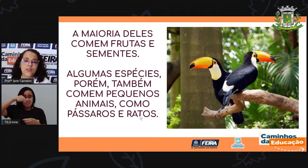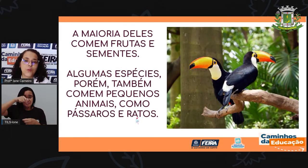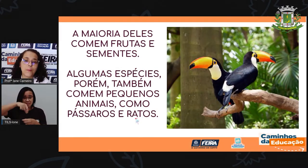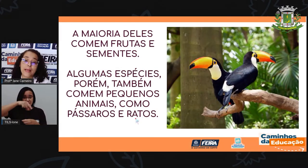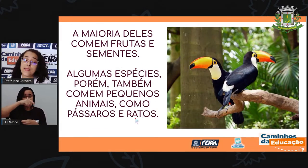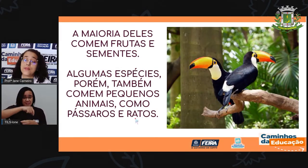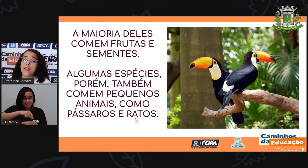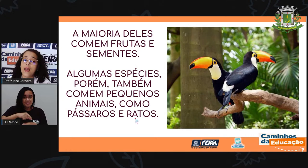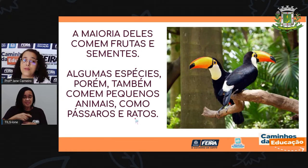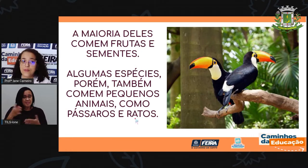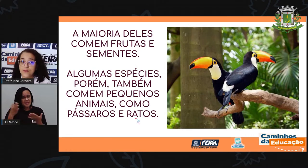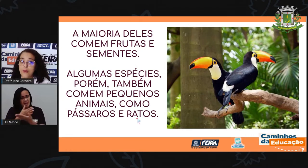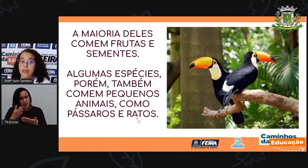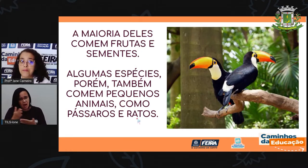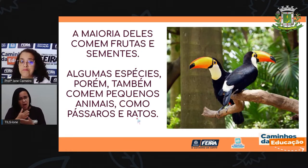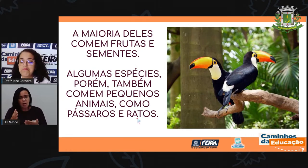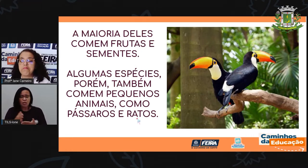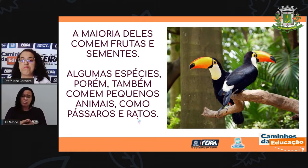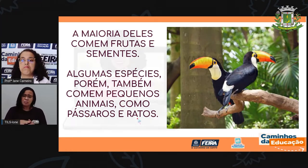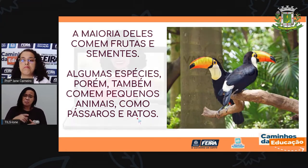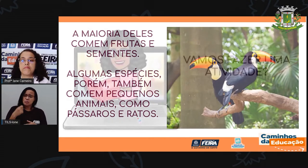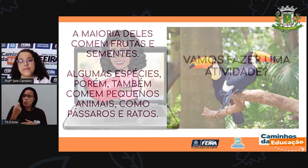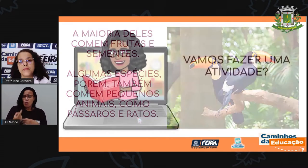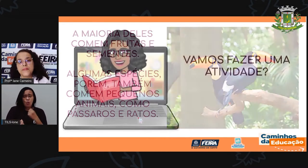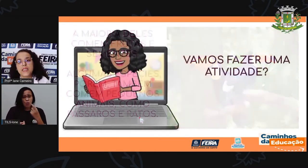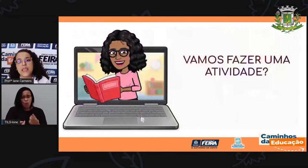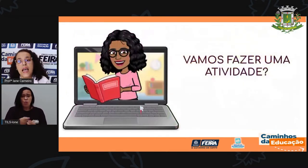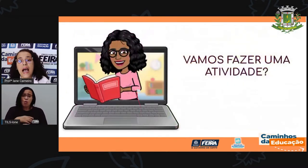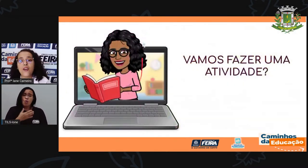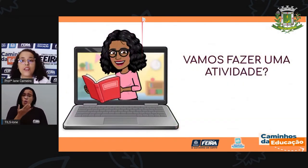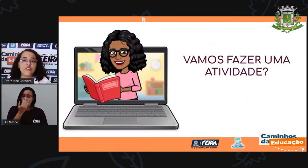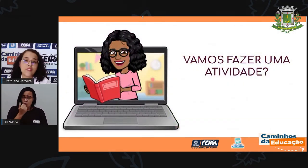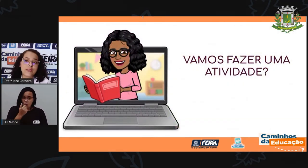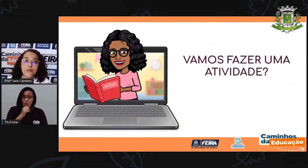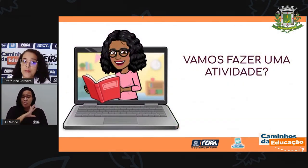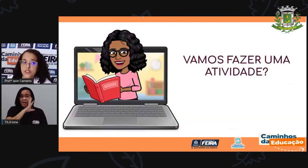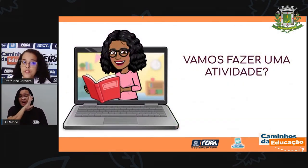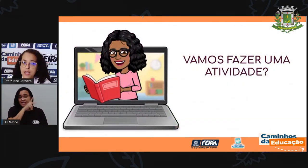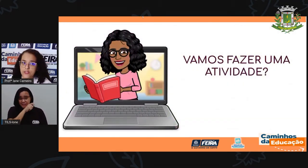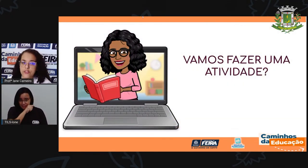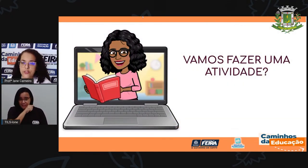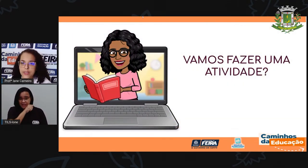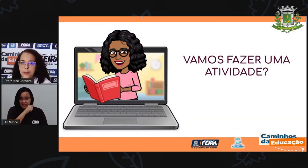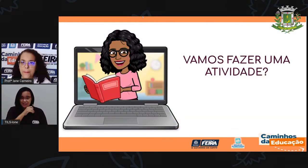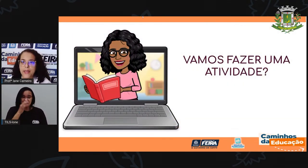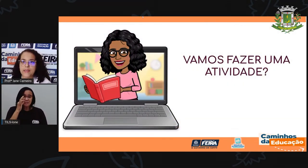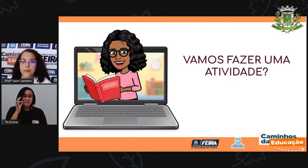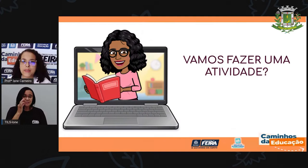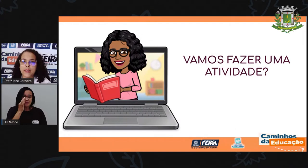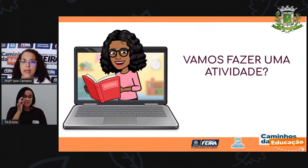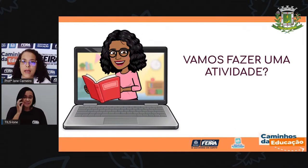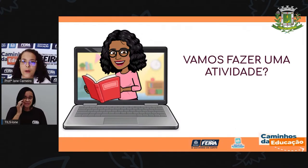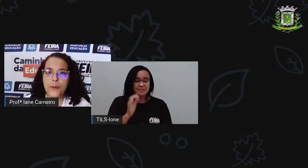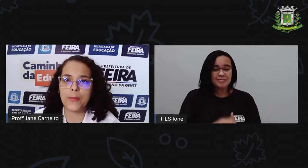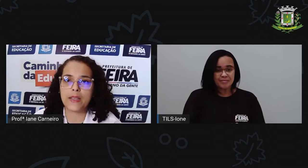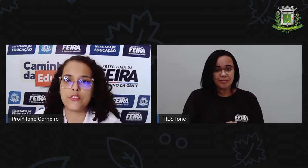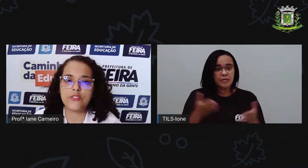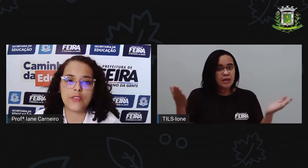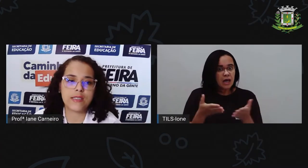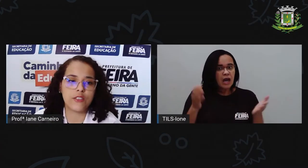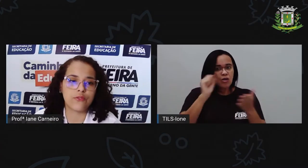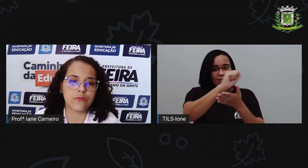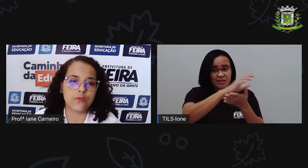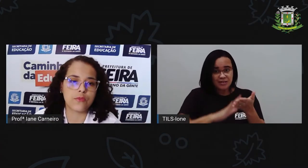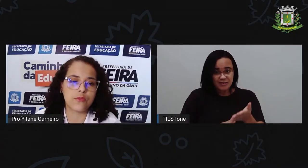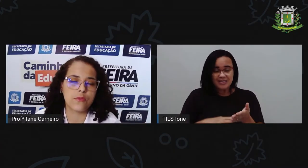animais, como pássaros e rastros. Olha aqui. Agora a gente vai fazer uma atividade, tá joia? Então pega esse material para a